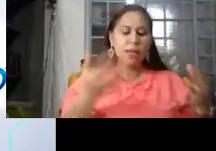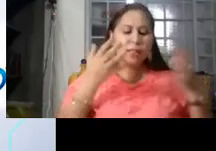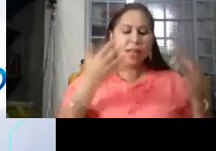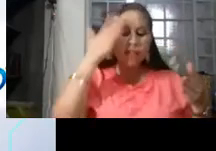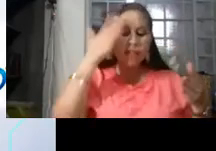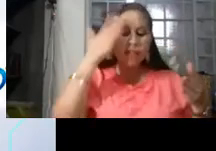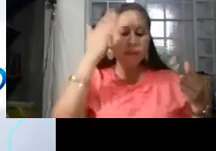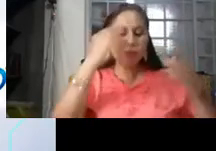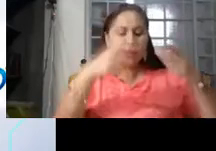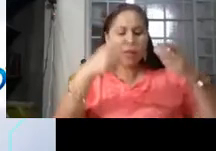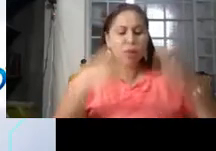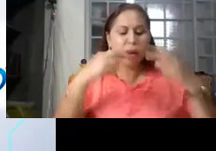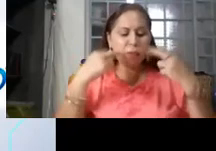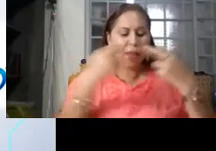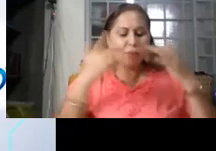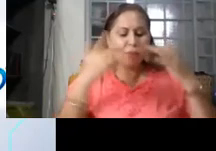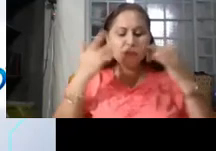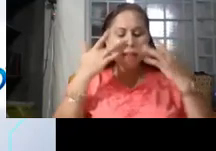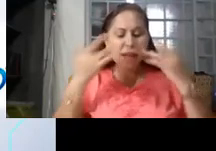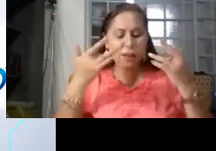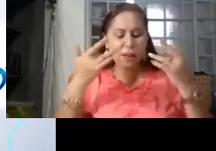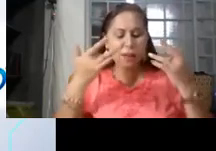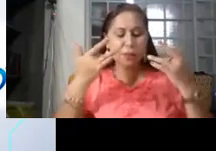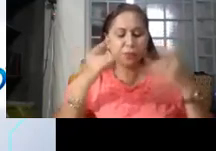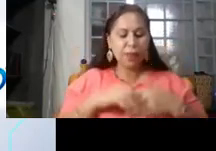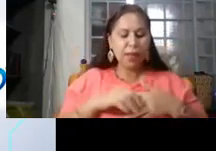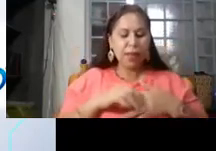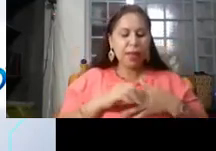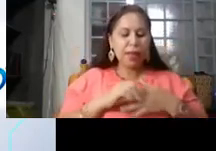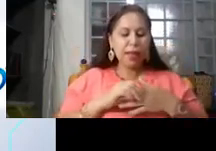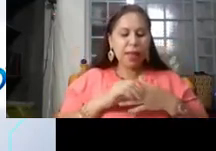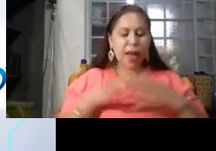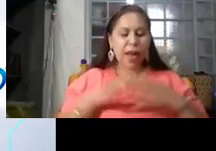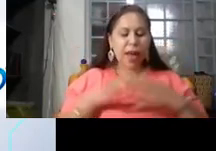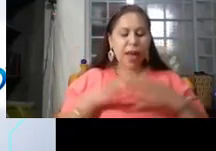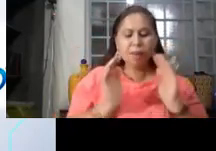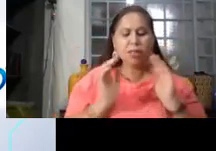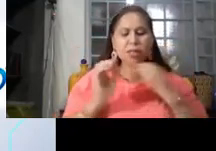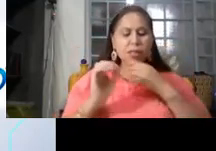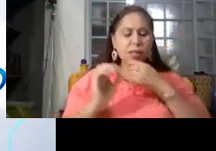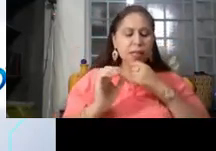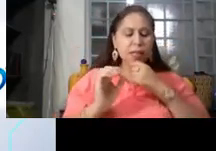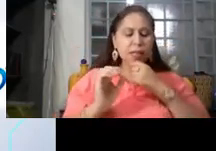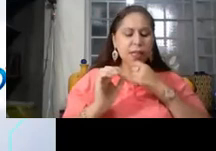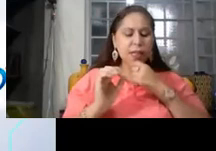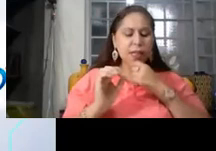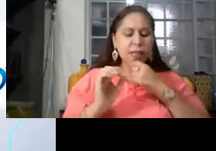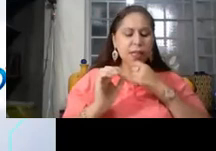eles querem saber onde é o local da reunião de teatro. E aqui vai usar